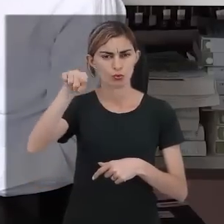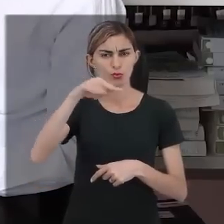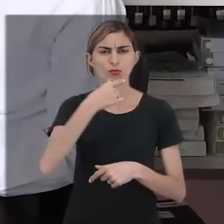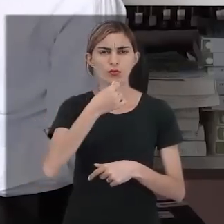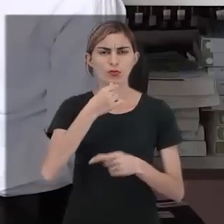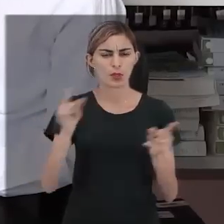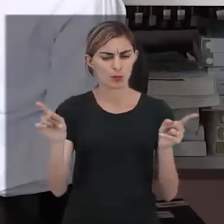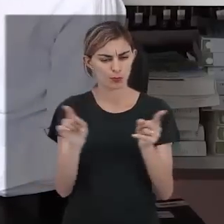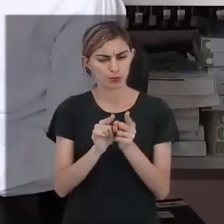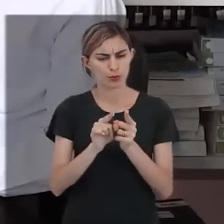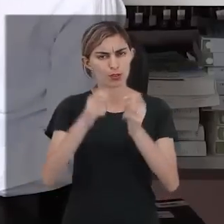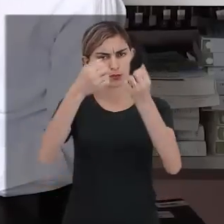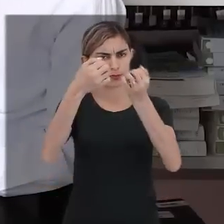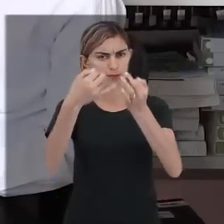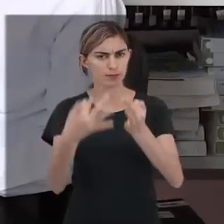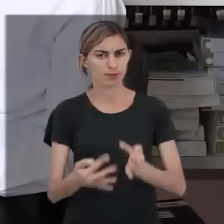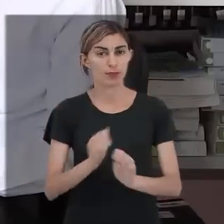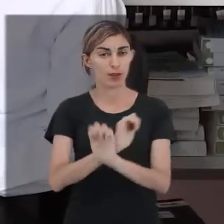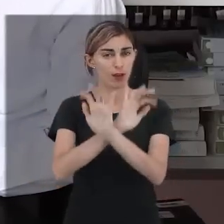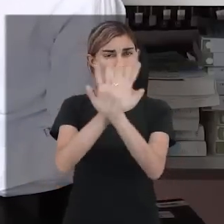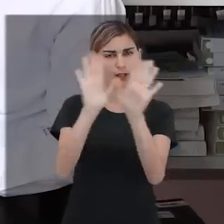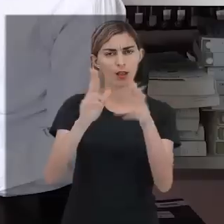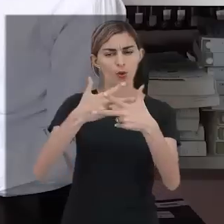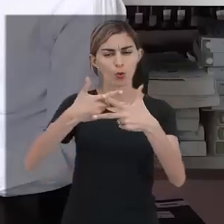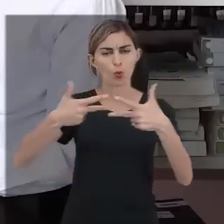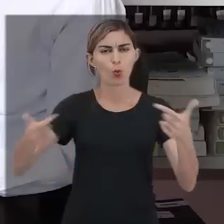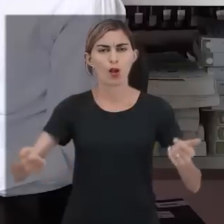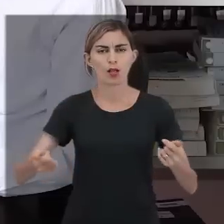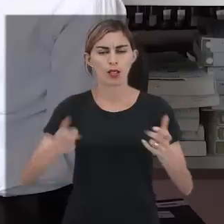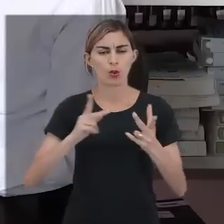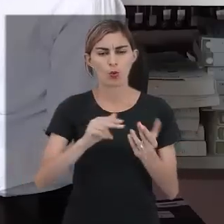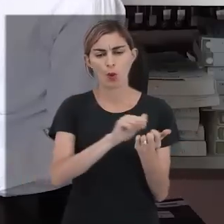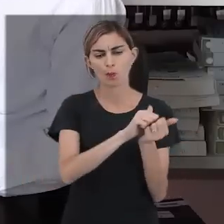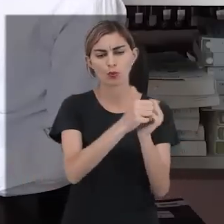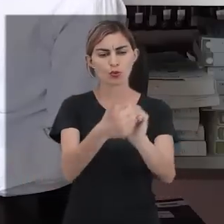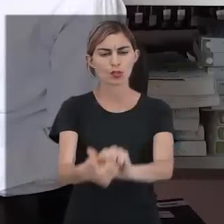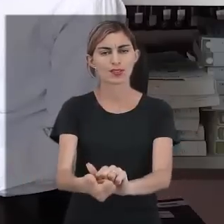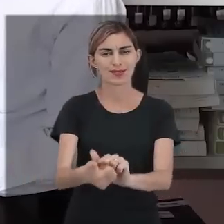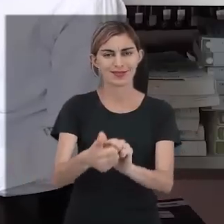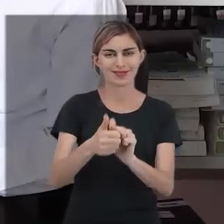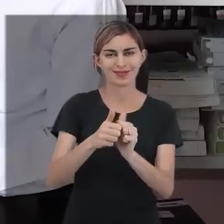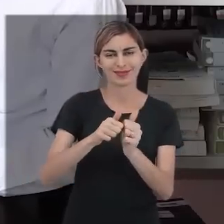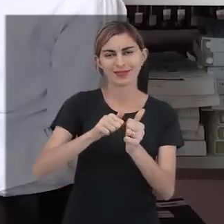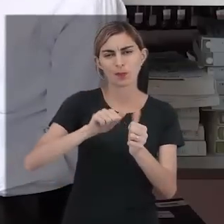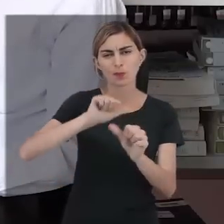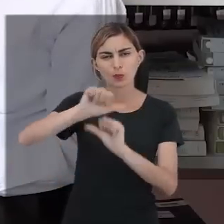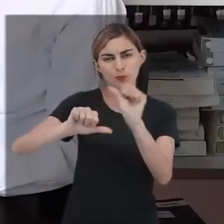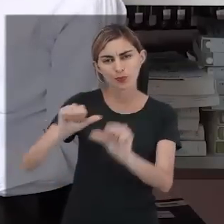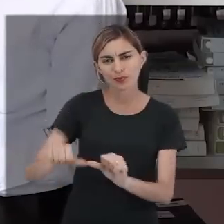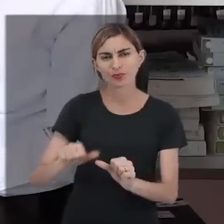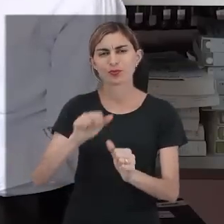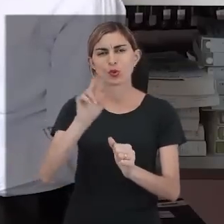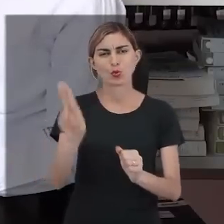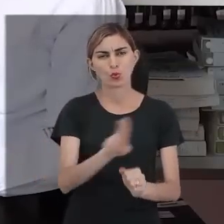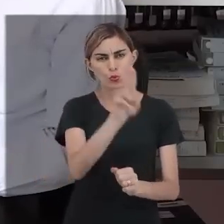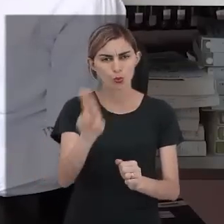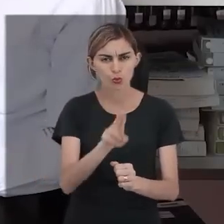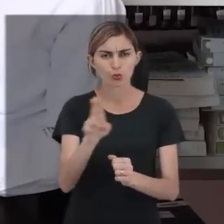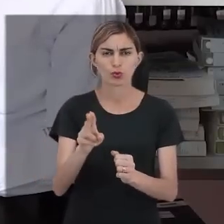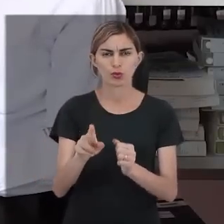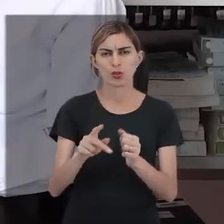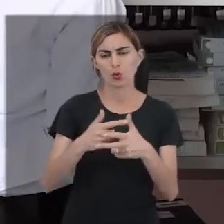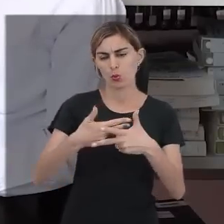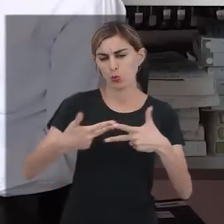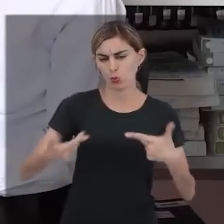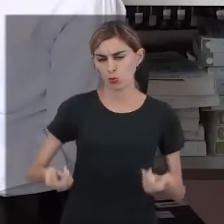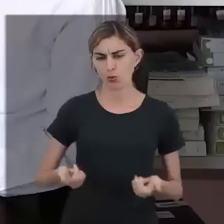curta, porém bem esclarecedora, que é o quê? Qualidade é adequação ao uso. Ou seja, é você adequar um